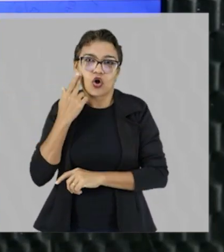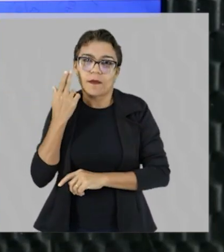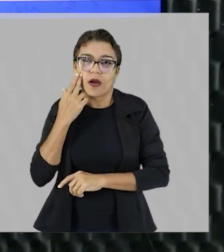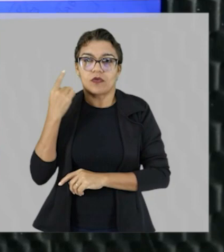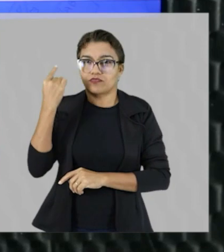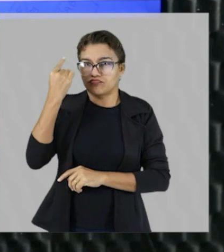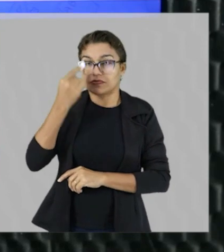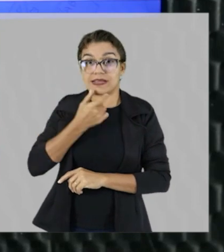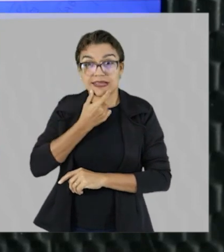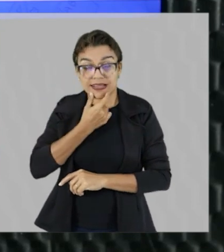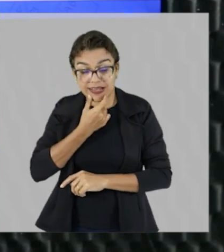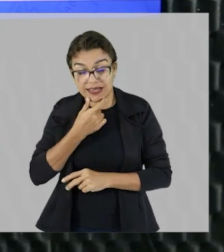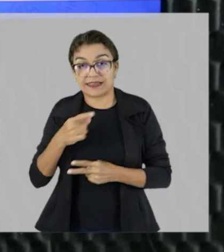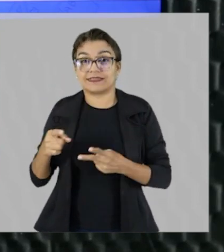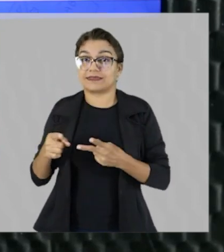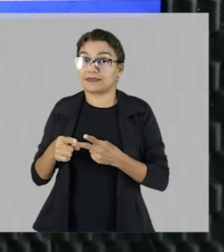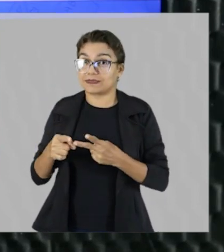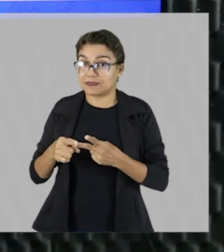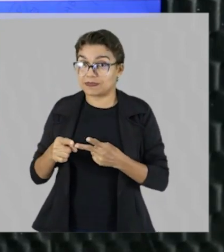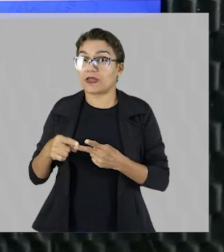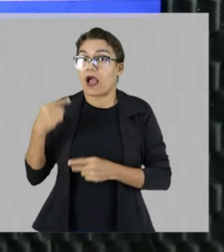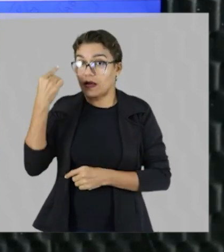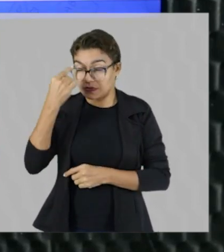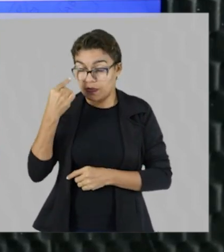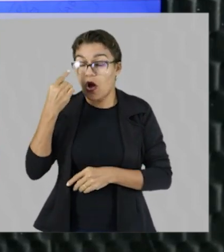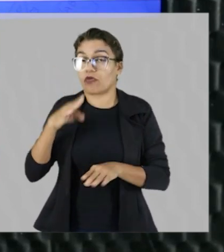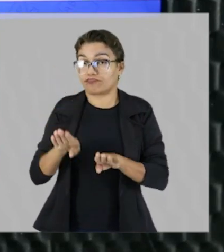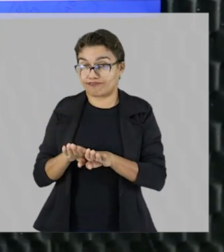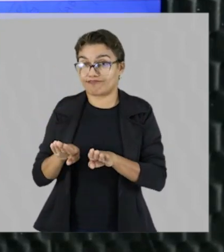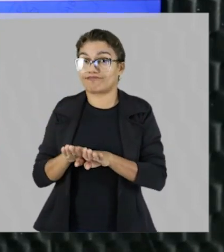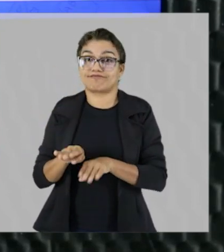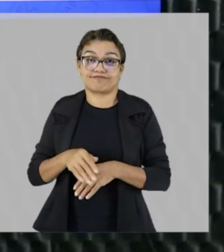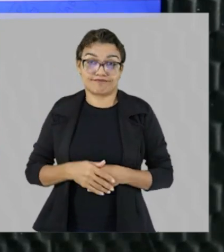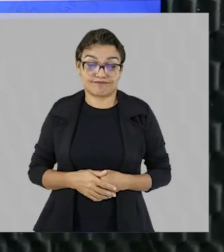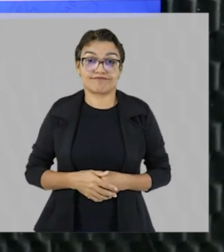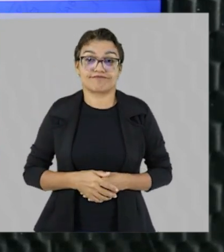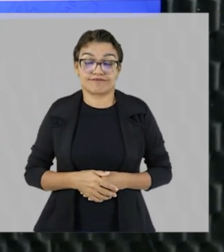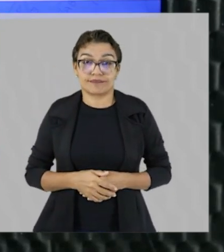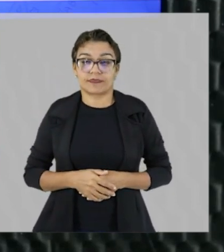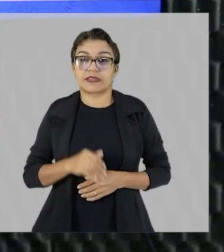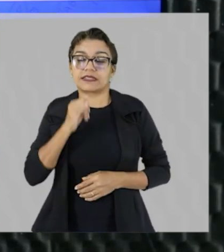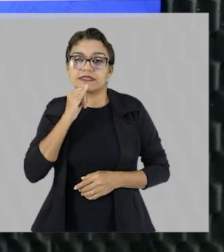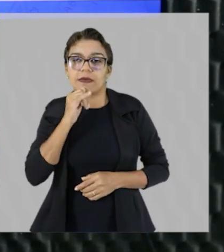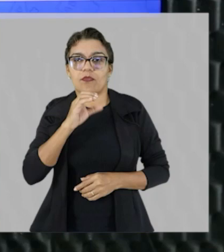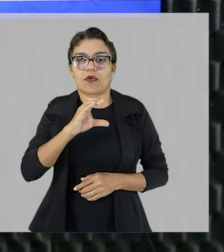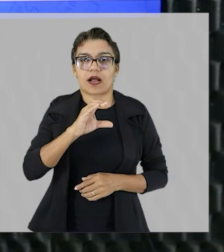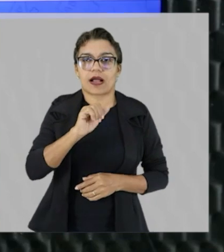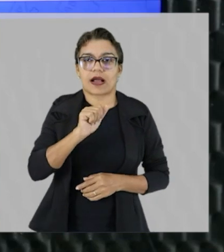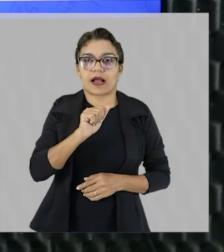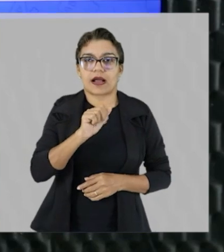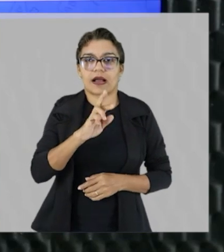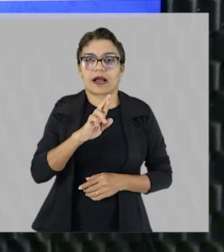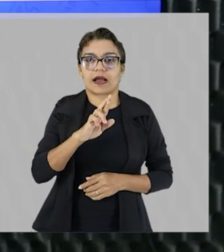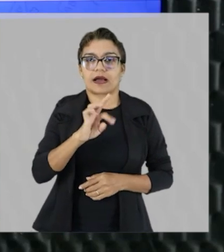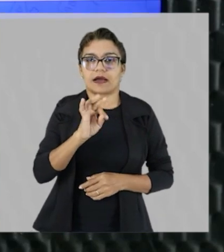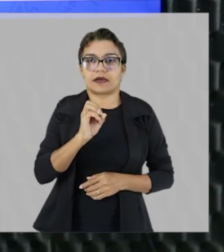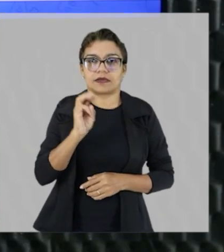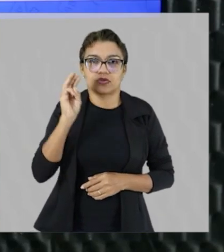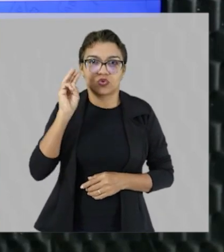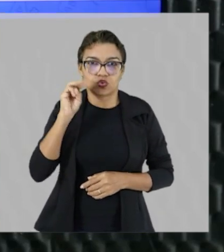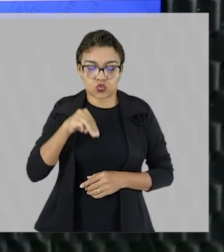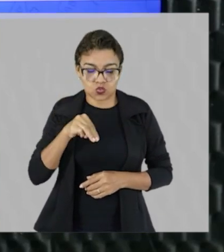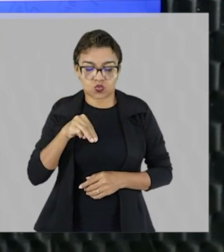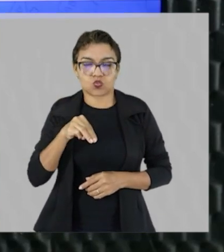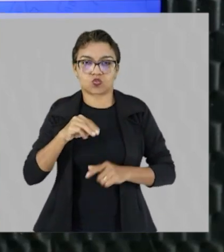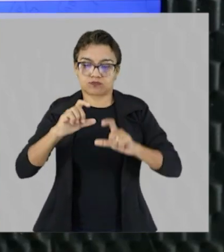na prova de inglês quanto na prova de espanhol. Os cartoons são muito bem-vindos a essas